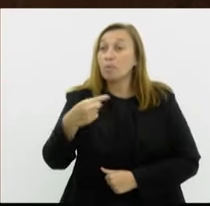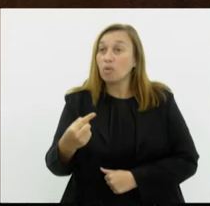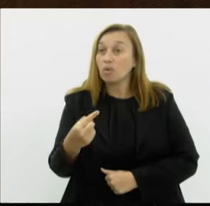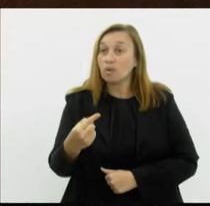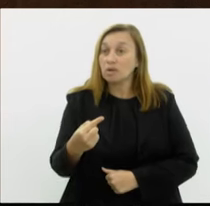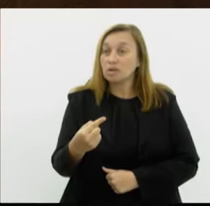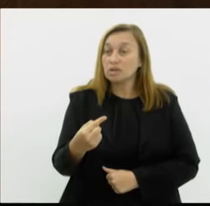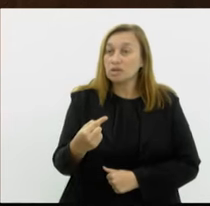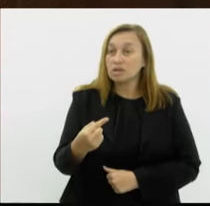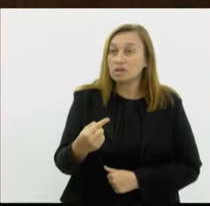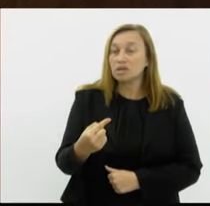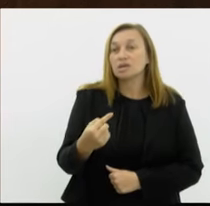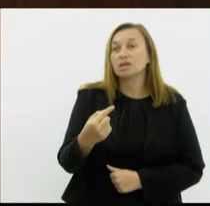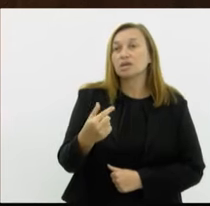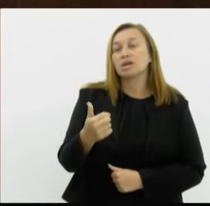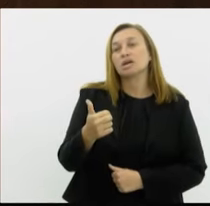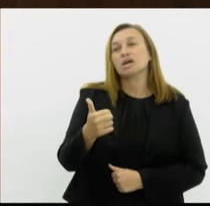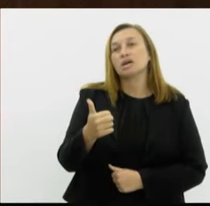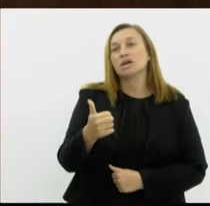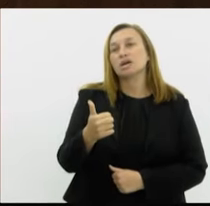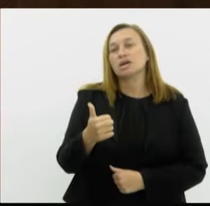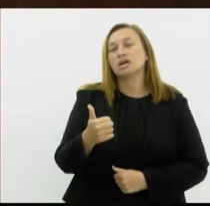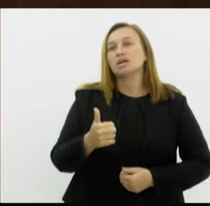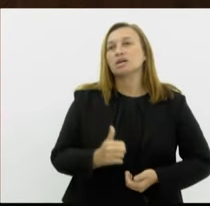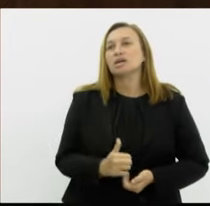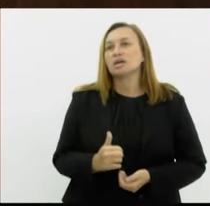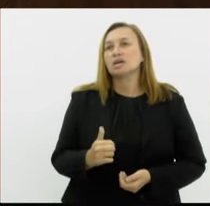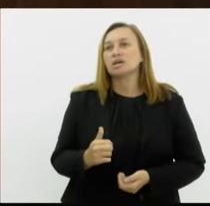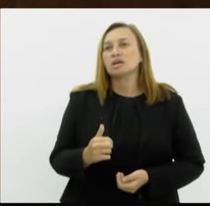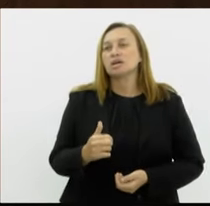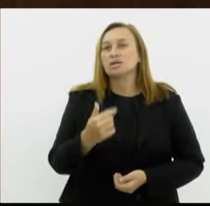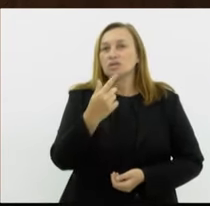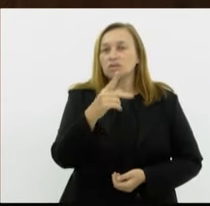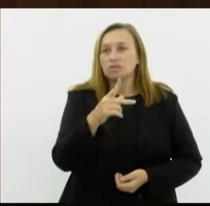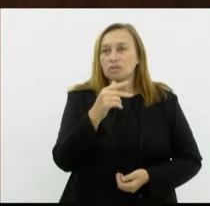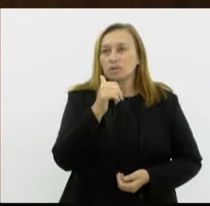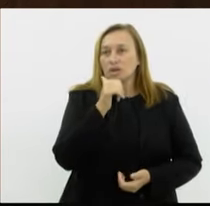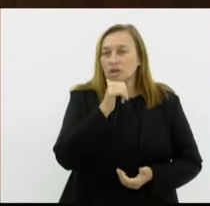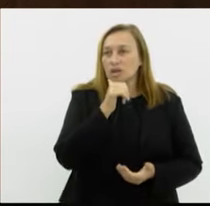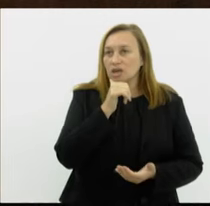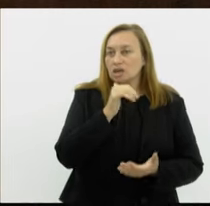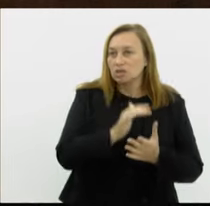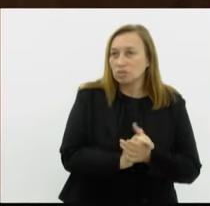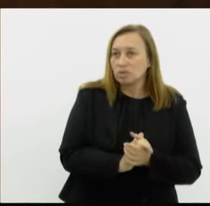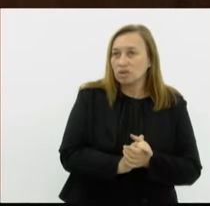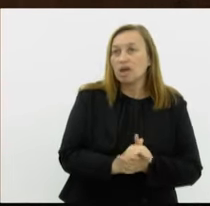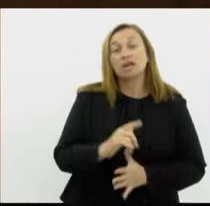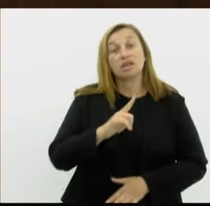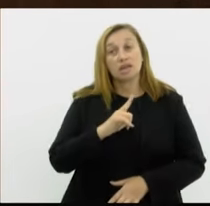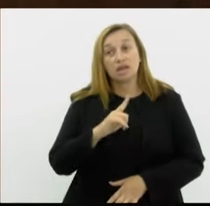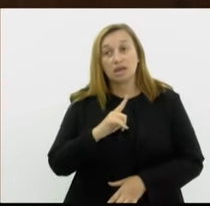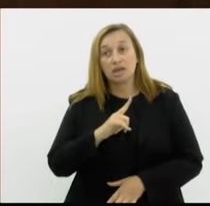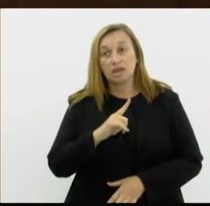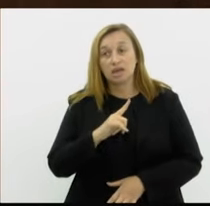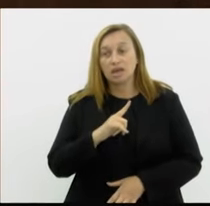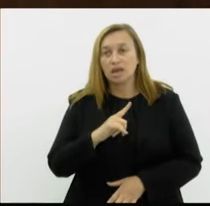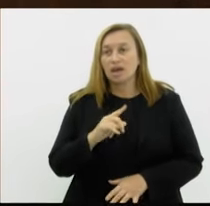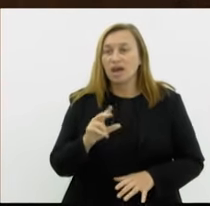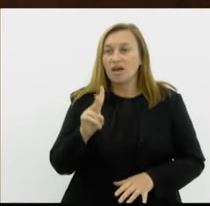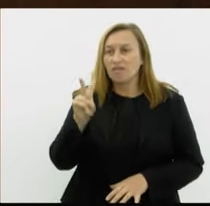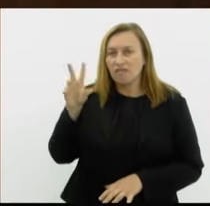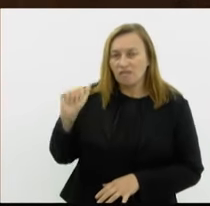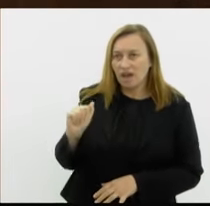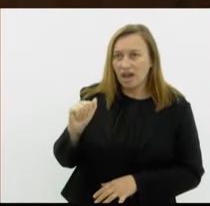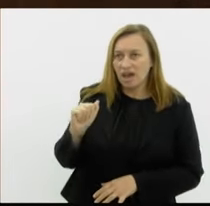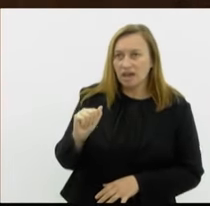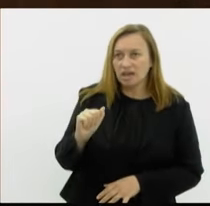a vice-presidência. E essas vagas que a Célia está falando são exatamente dessas mulheres que sucedem a vice-presidência. Não é justo a gente chegar